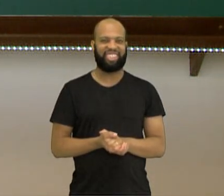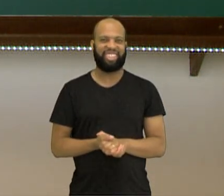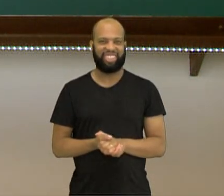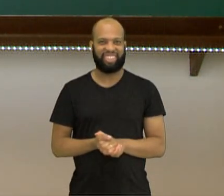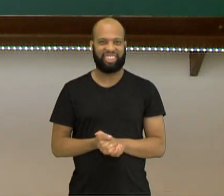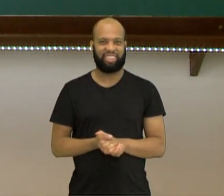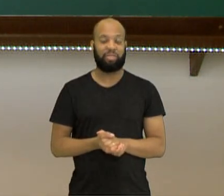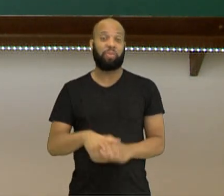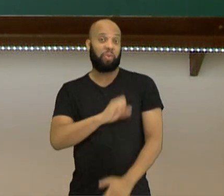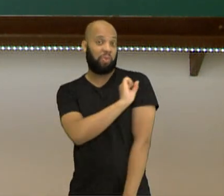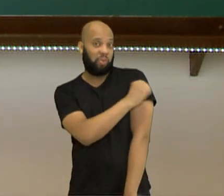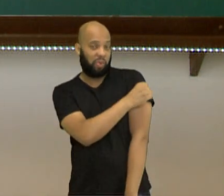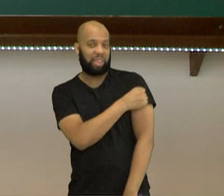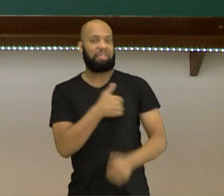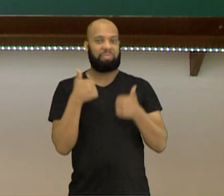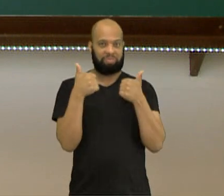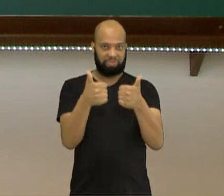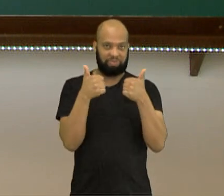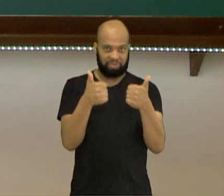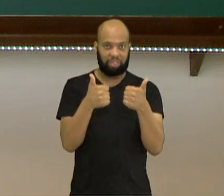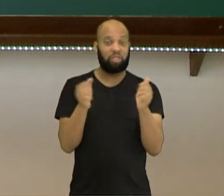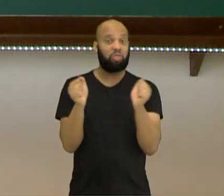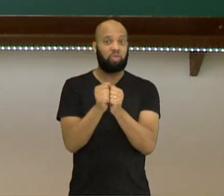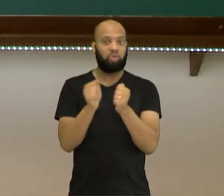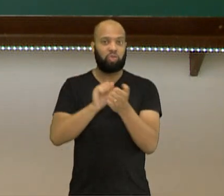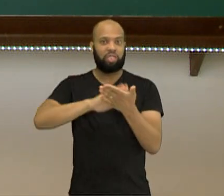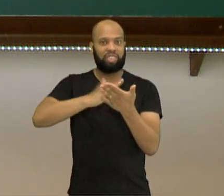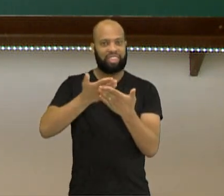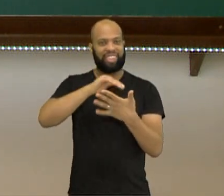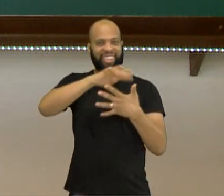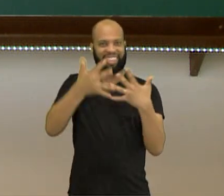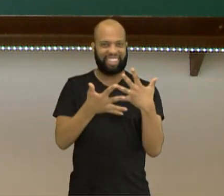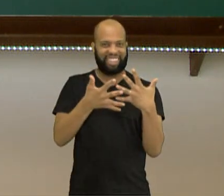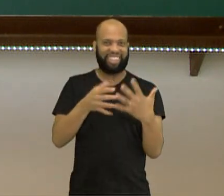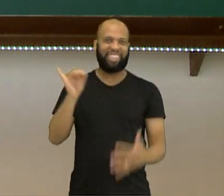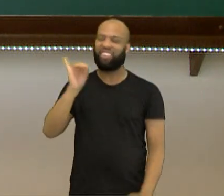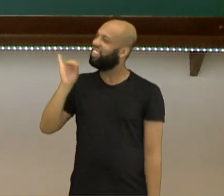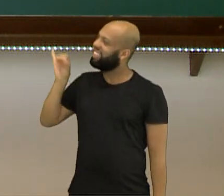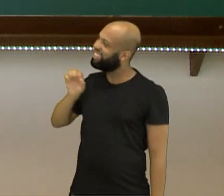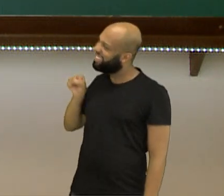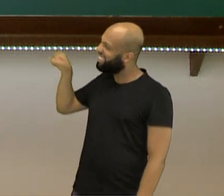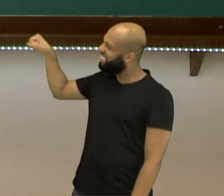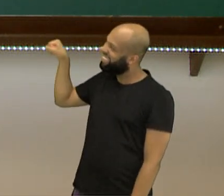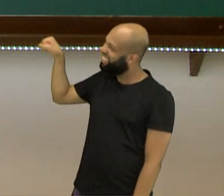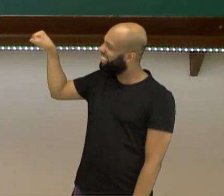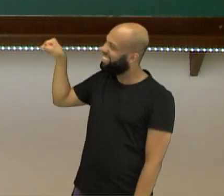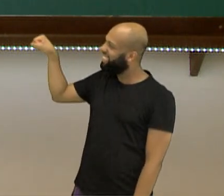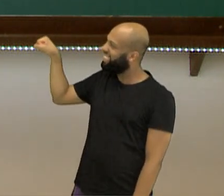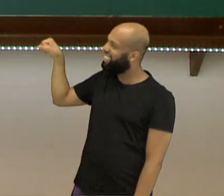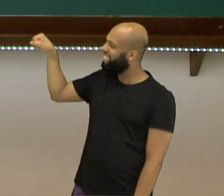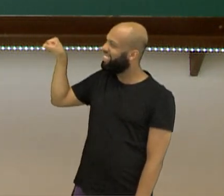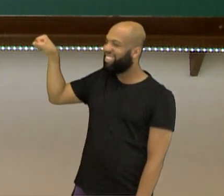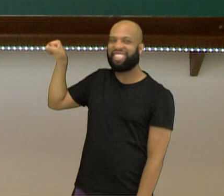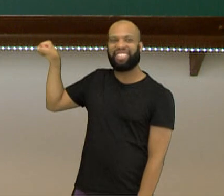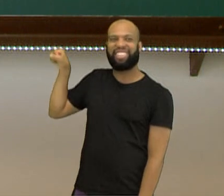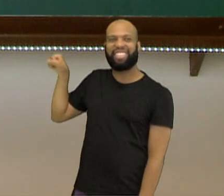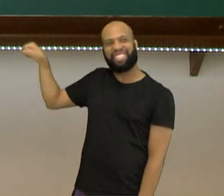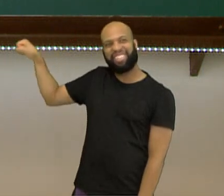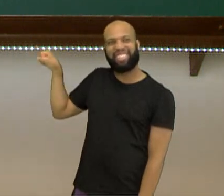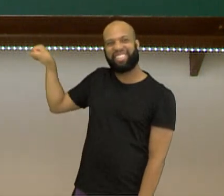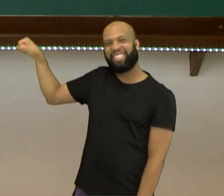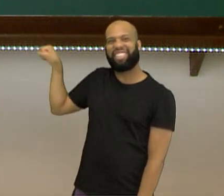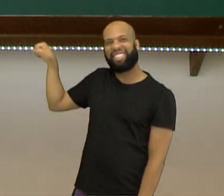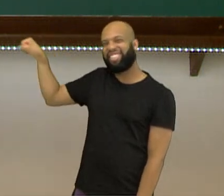área! 8º ano! E aqui, ó quem tá aqui do lado, ó aqui do lado! Beleza? Natan! Fechou, meu